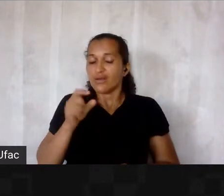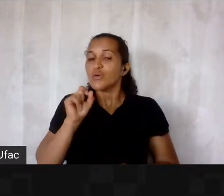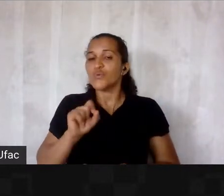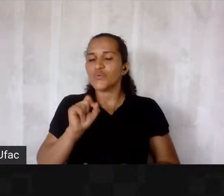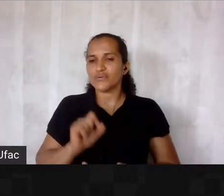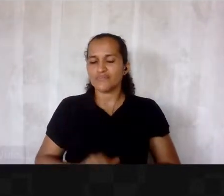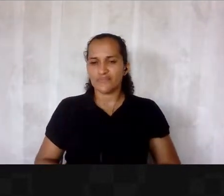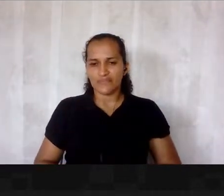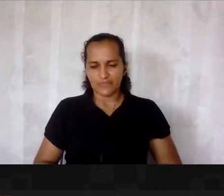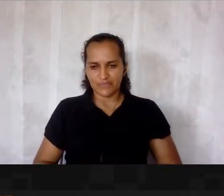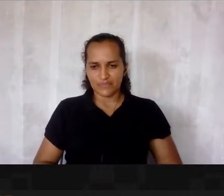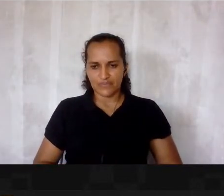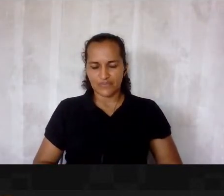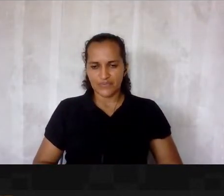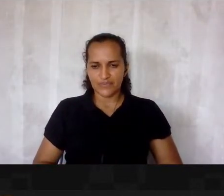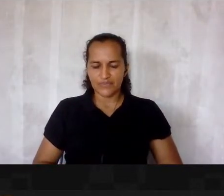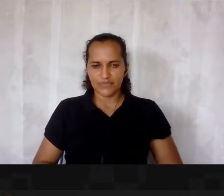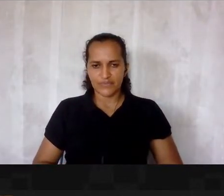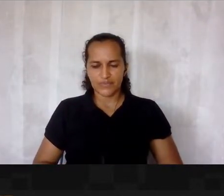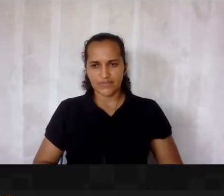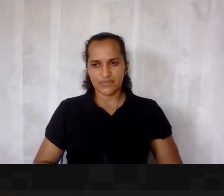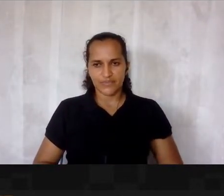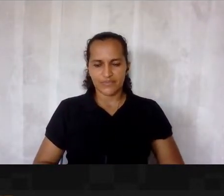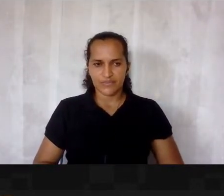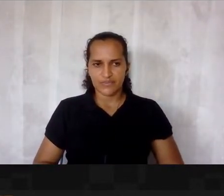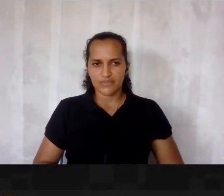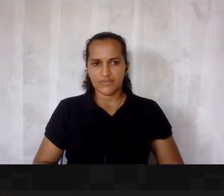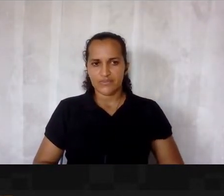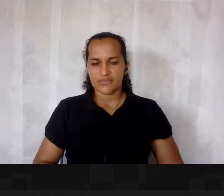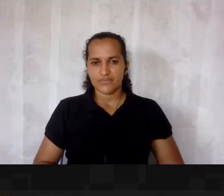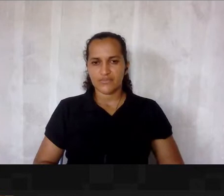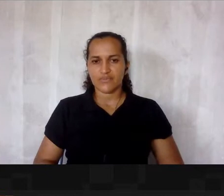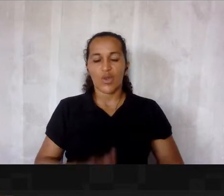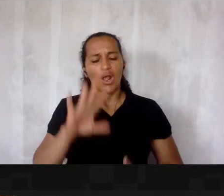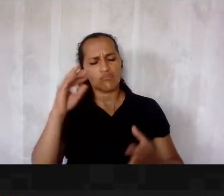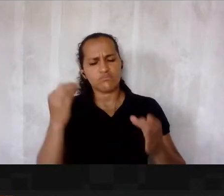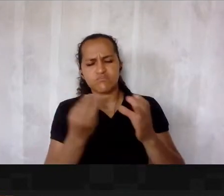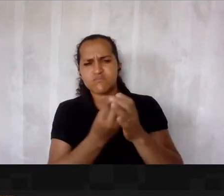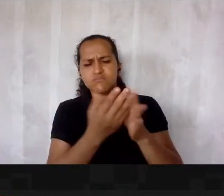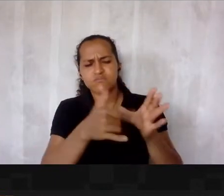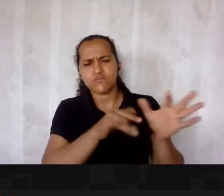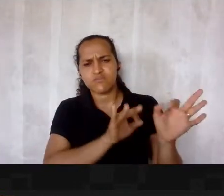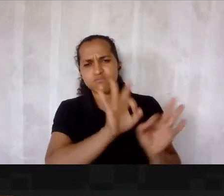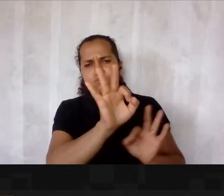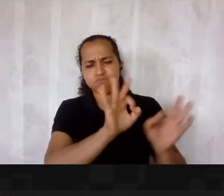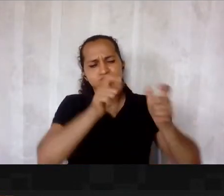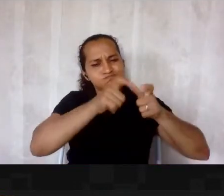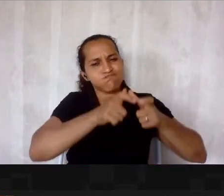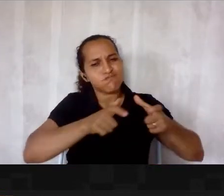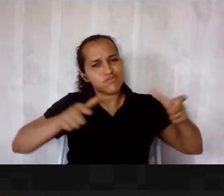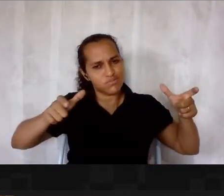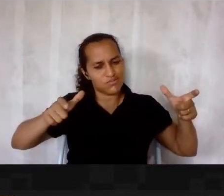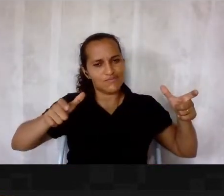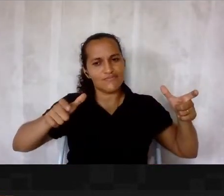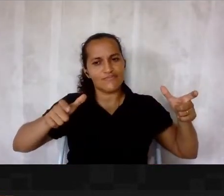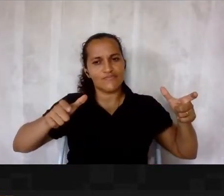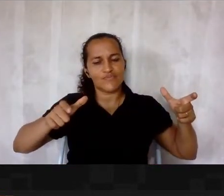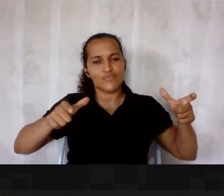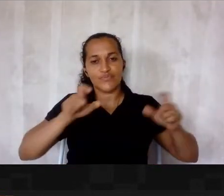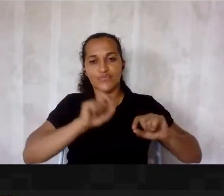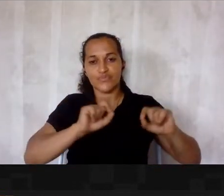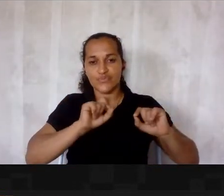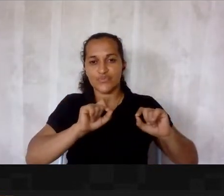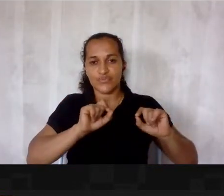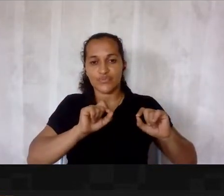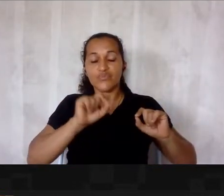faz parte de um projeto maior, que foi a